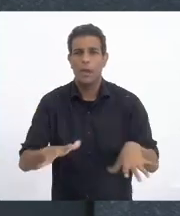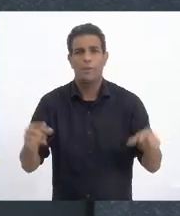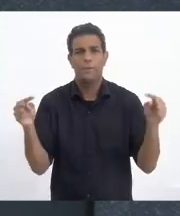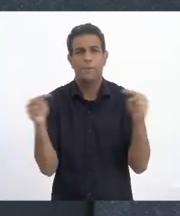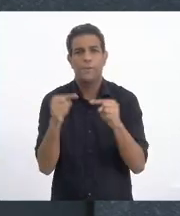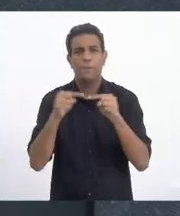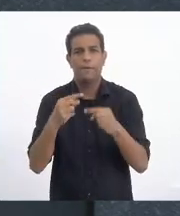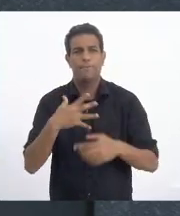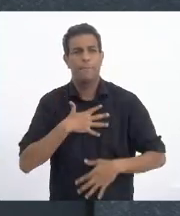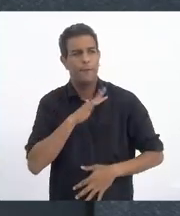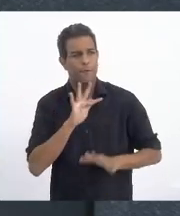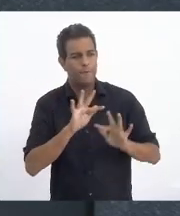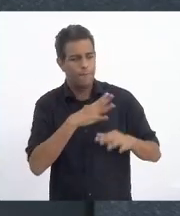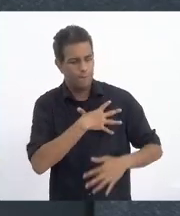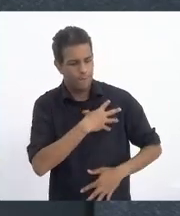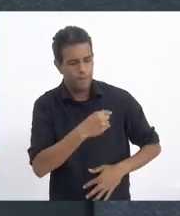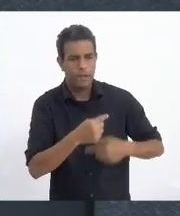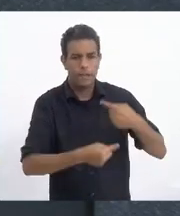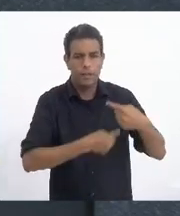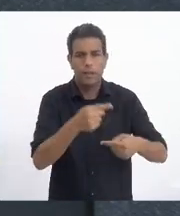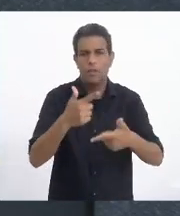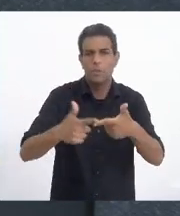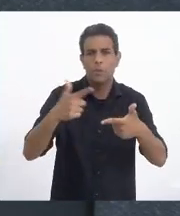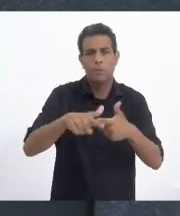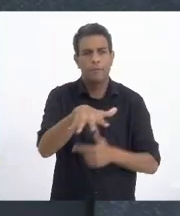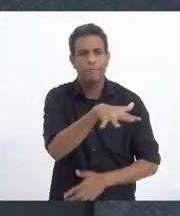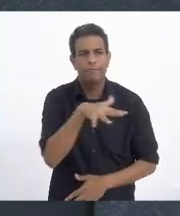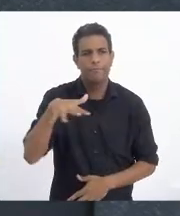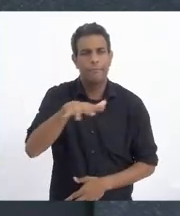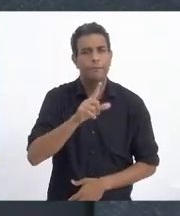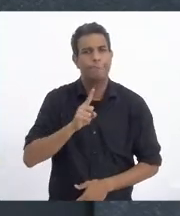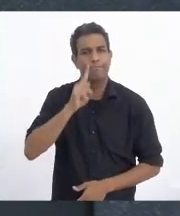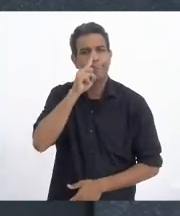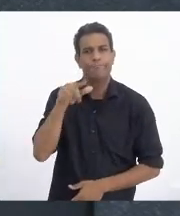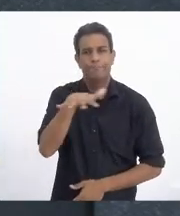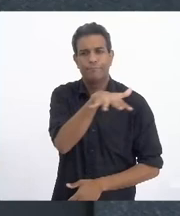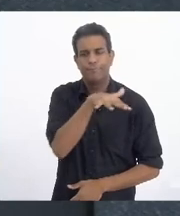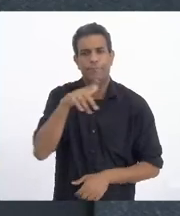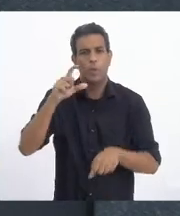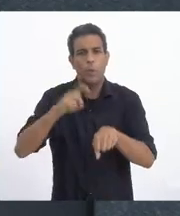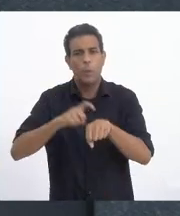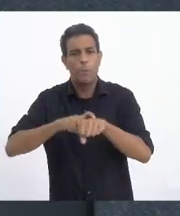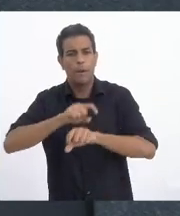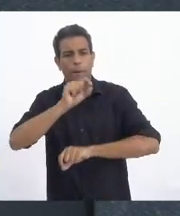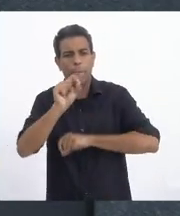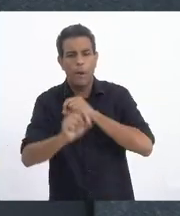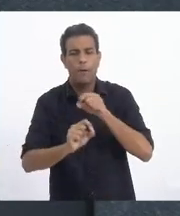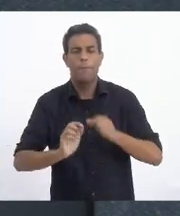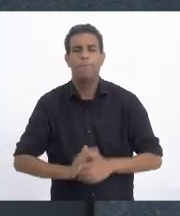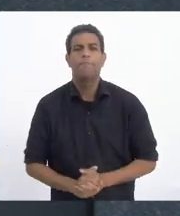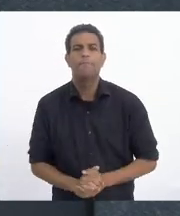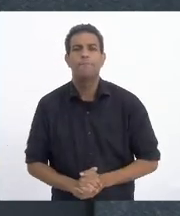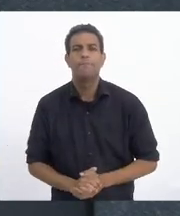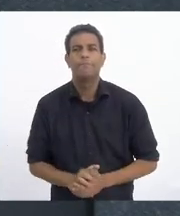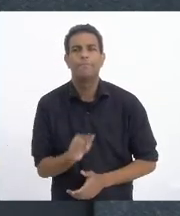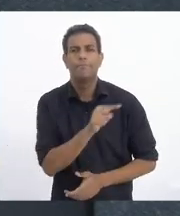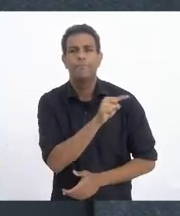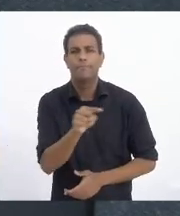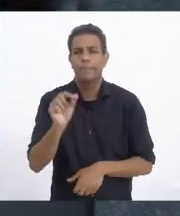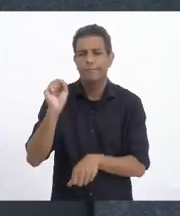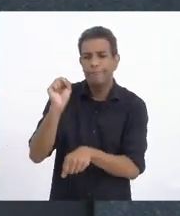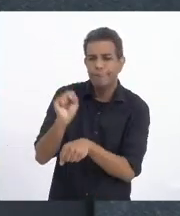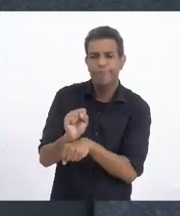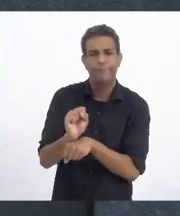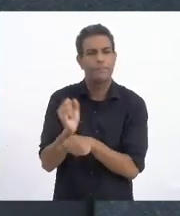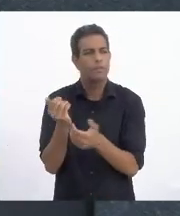isso, as minhas filhas vivem em pânico, com medo do meu marido ser o próximo policial a morrer. Eu fico em pânico com